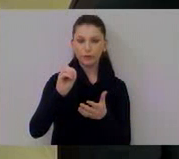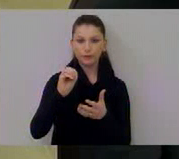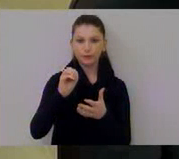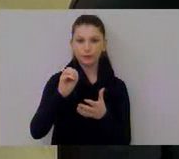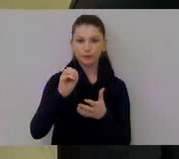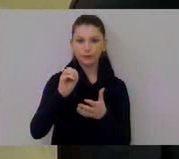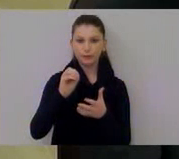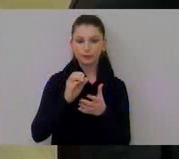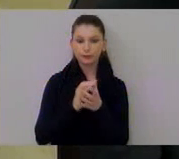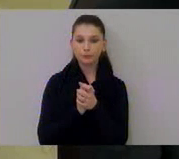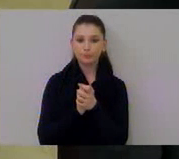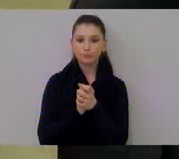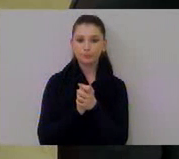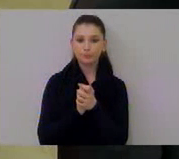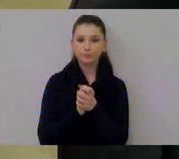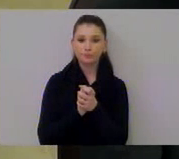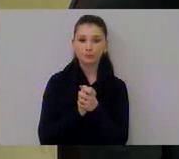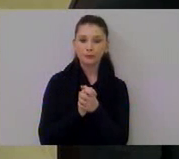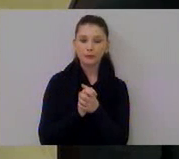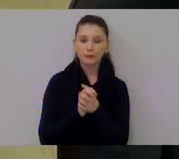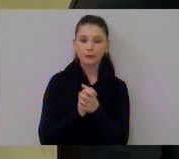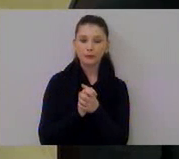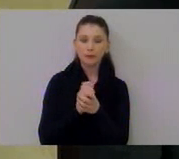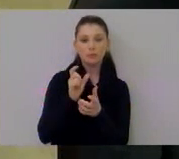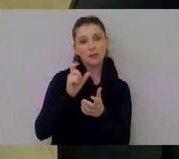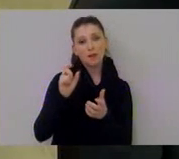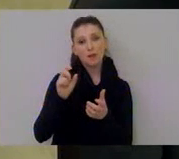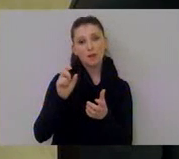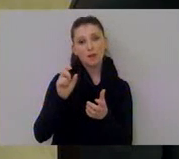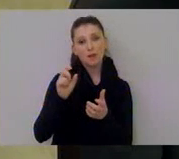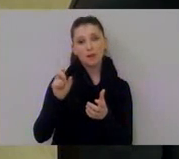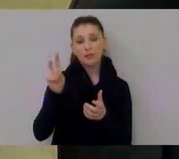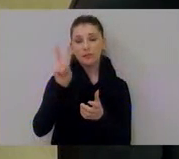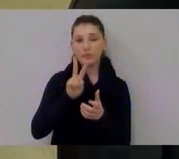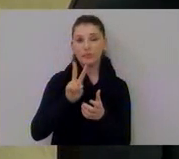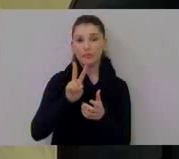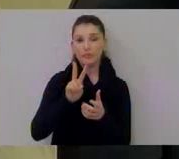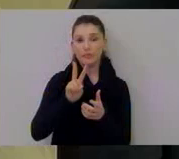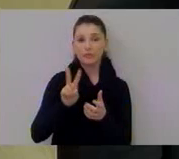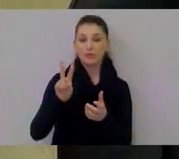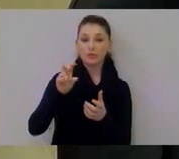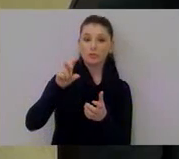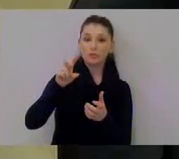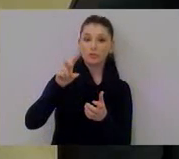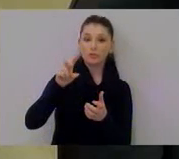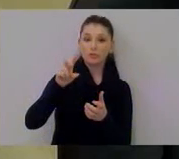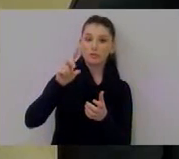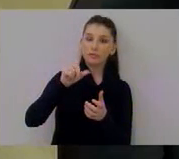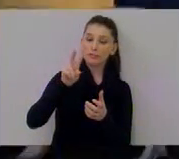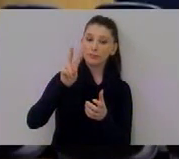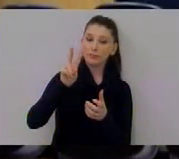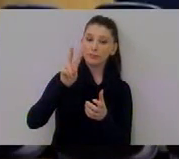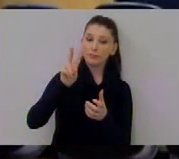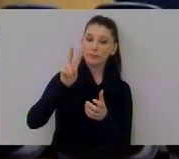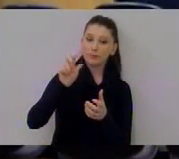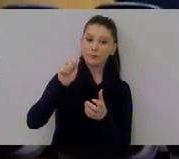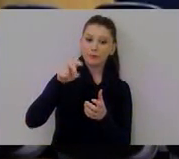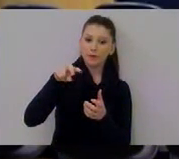Com a palavra o vereador Vanderlei Zilli. Vossa Excelência dispõe de